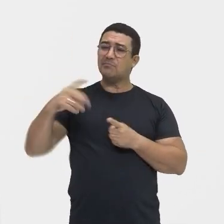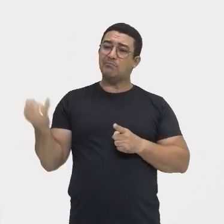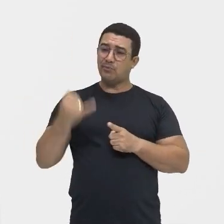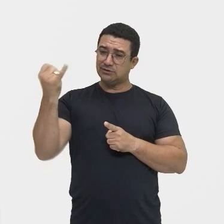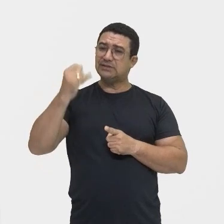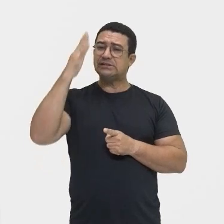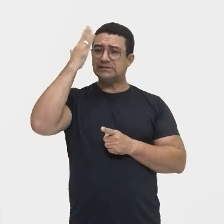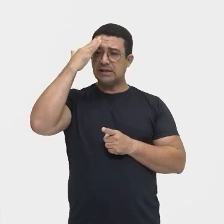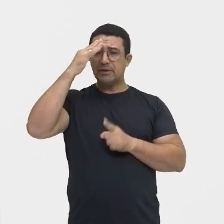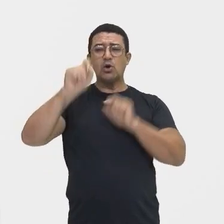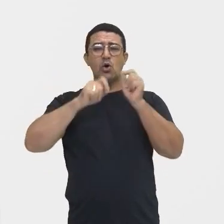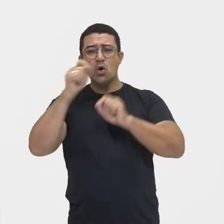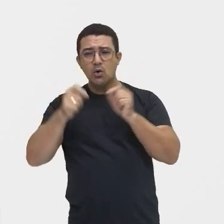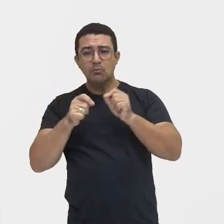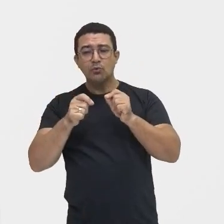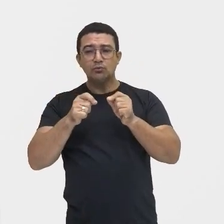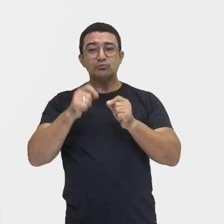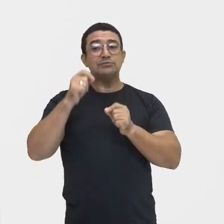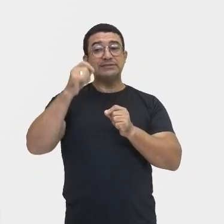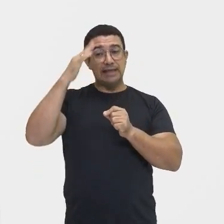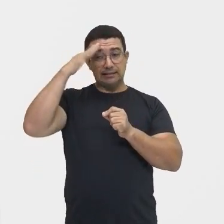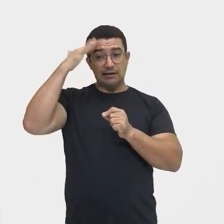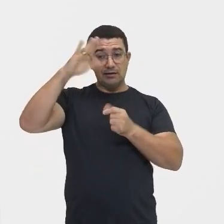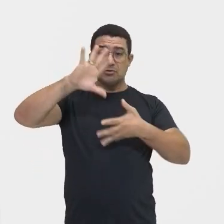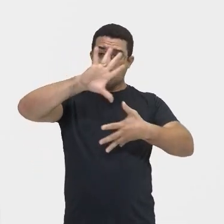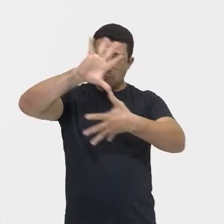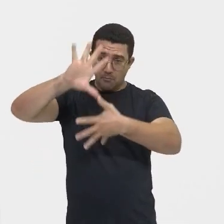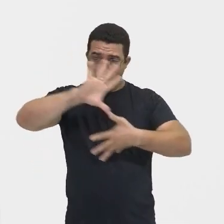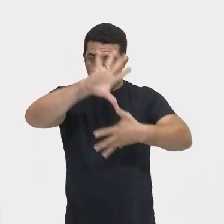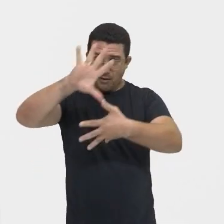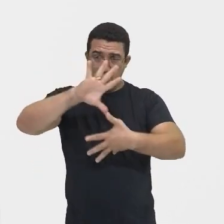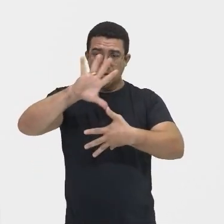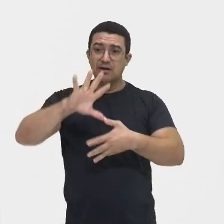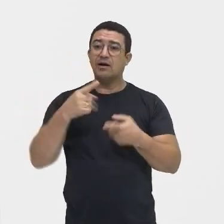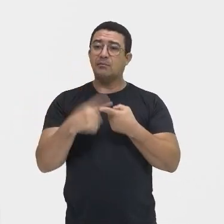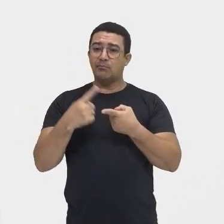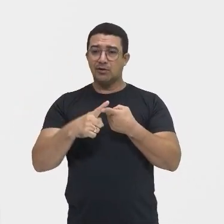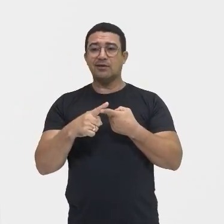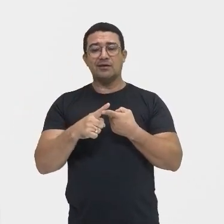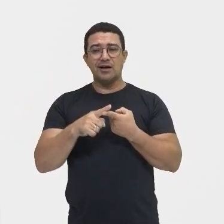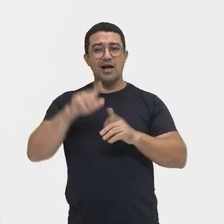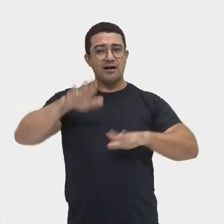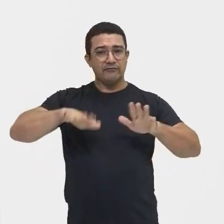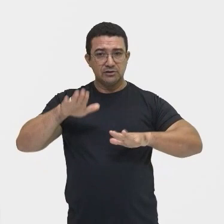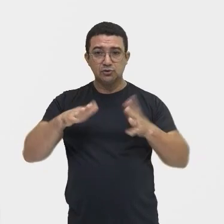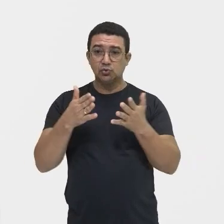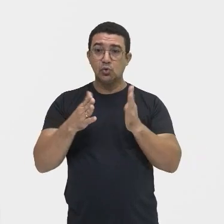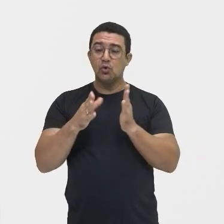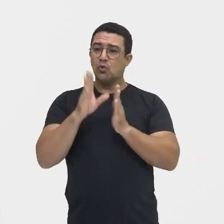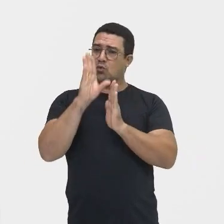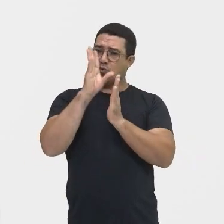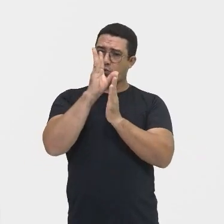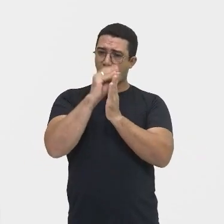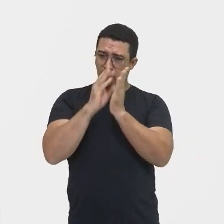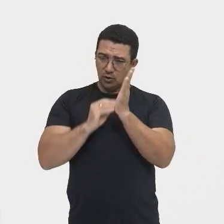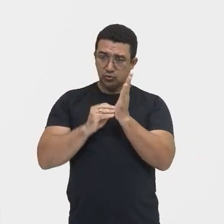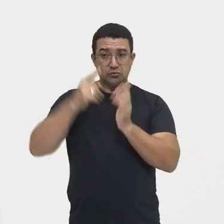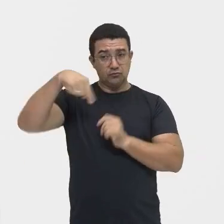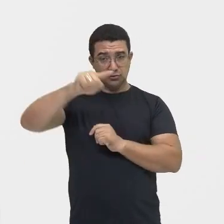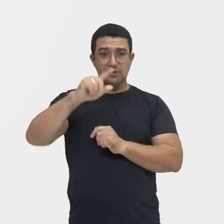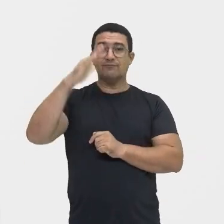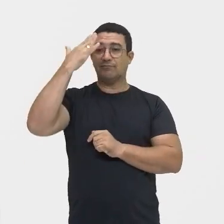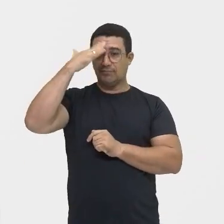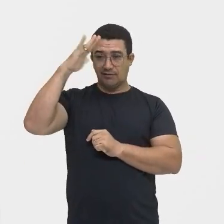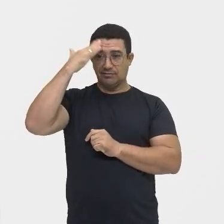como se faz a leitura dos mapas? Porque boa parte dos conteúdos que nós iremos ministrar aqui, você vai entender, você